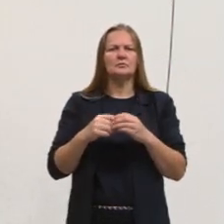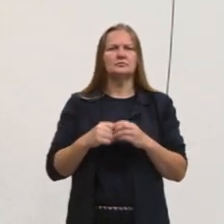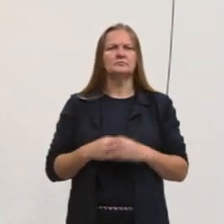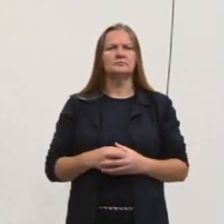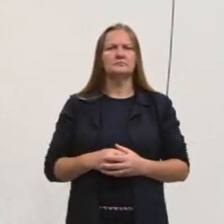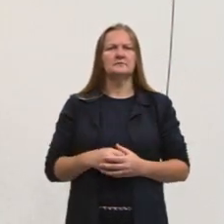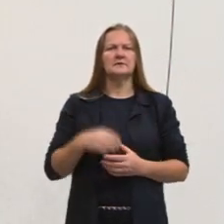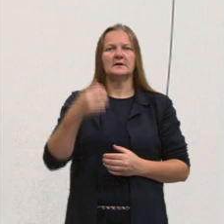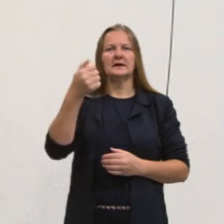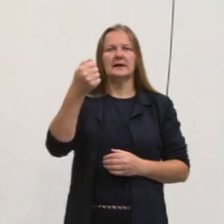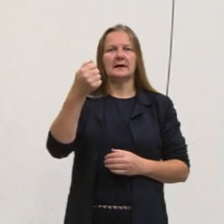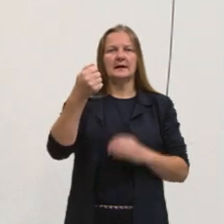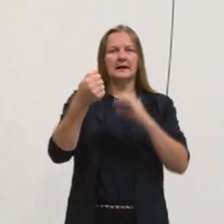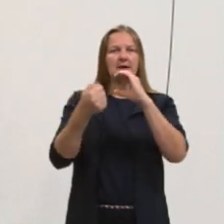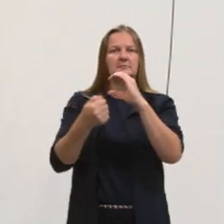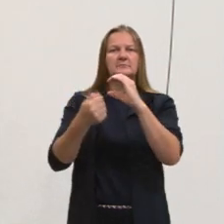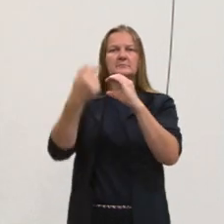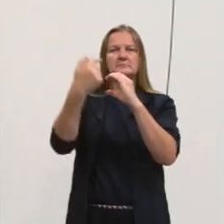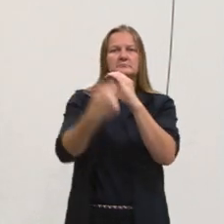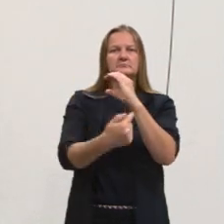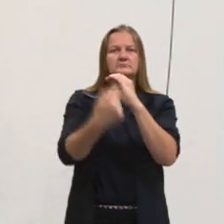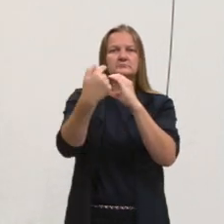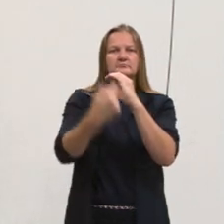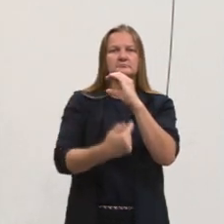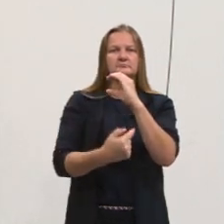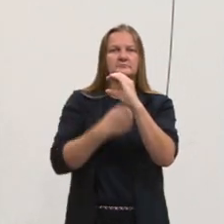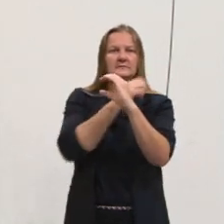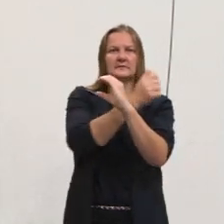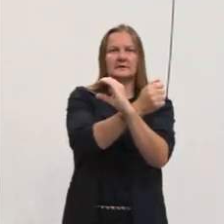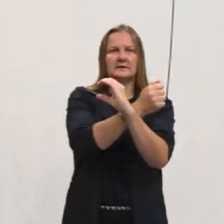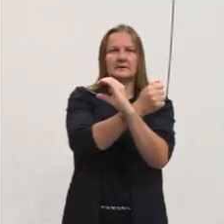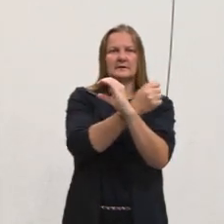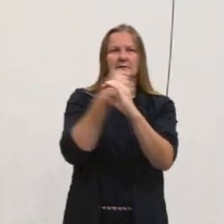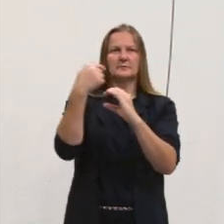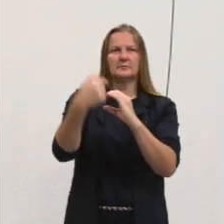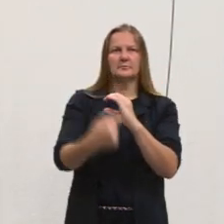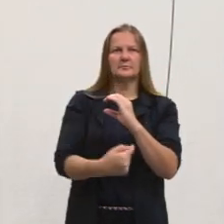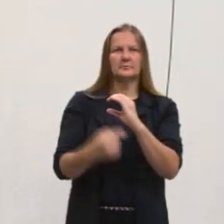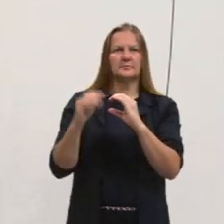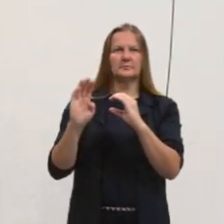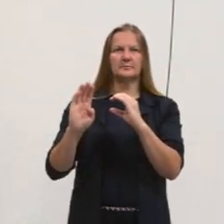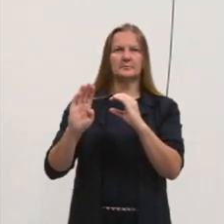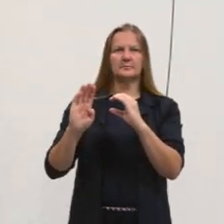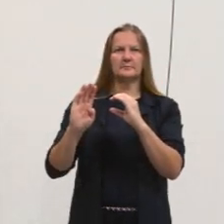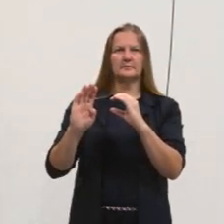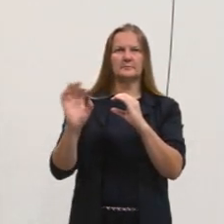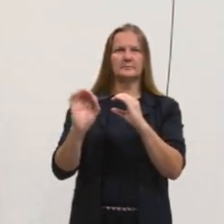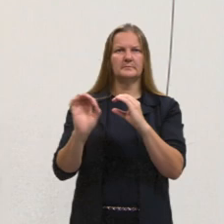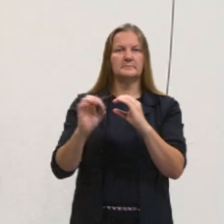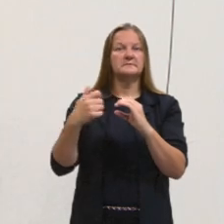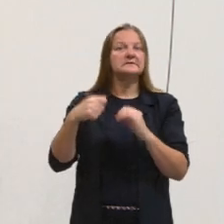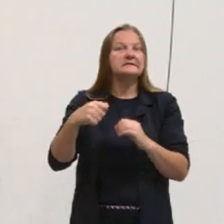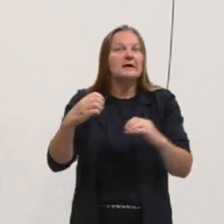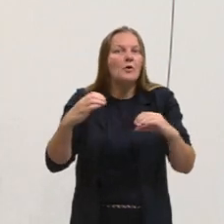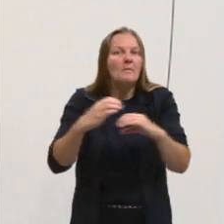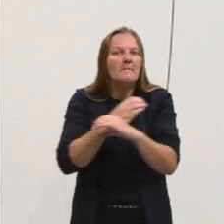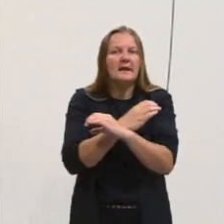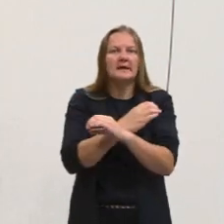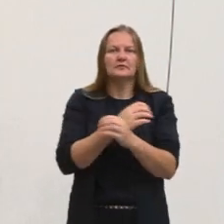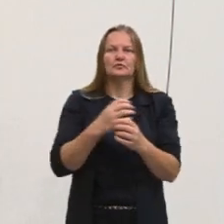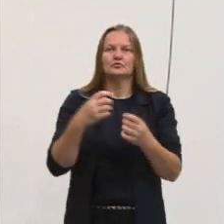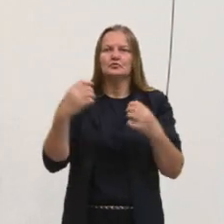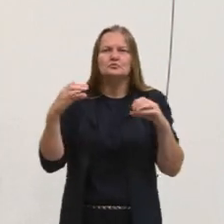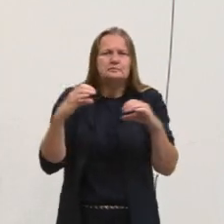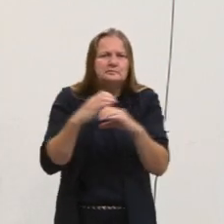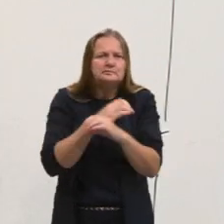ah não está contido em B porque para a estar contido em B cada